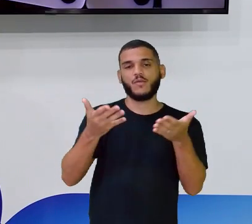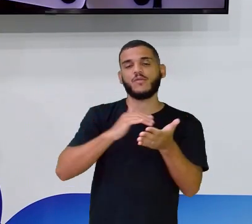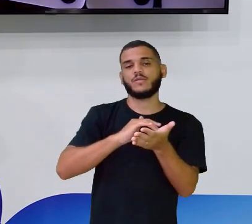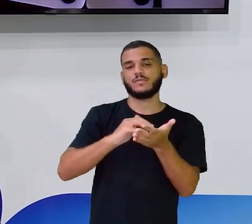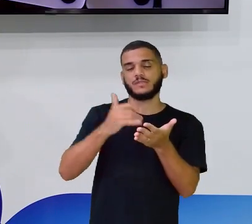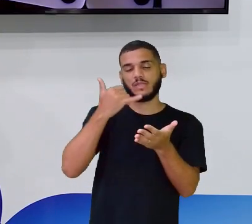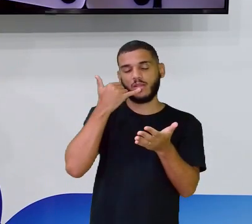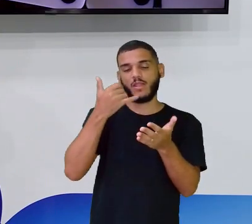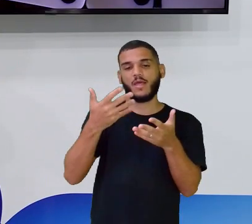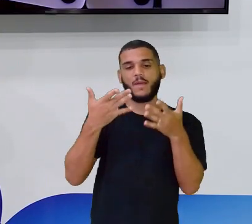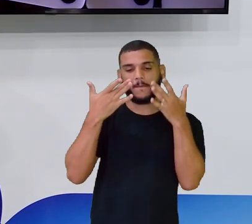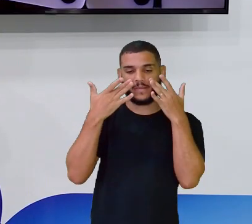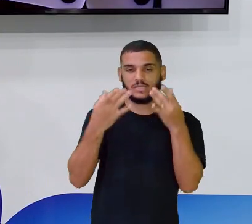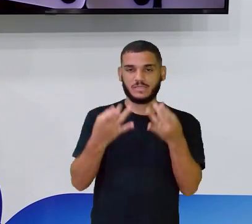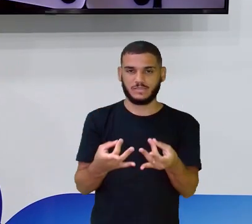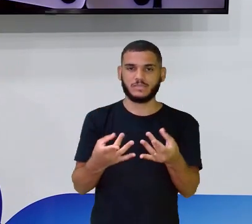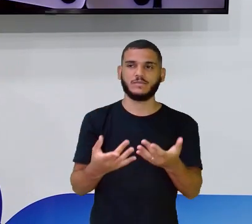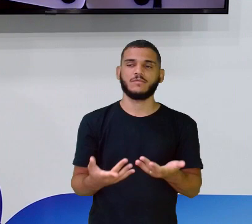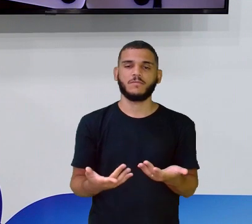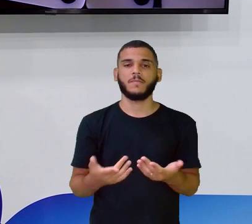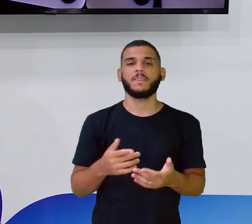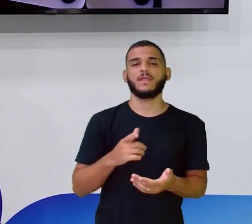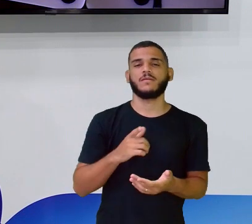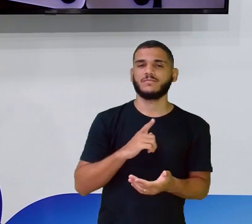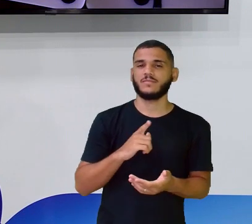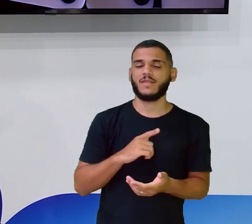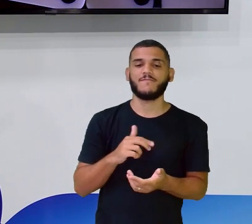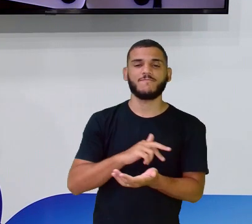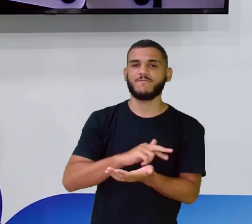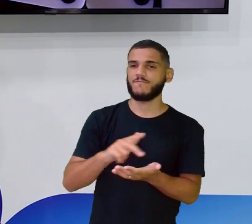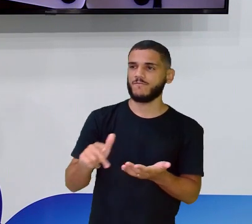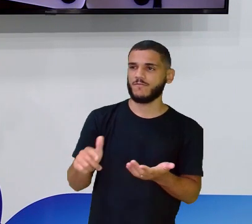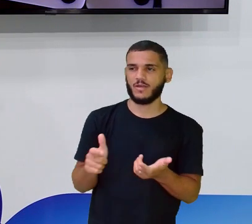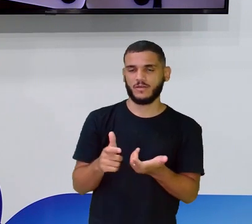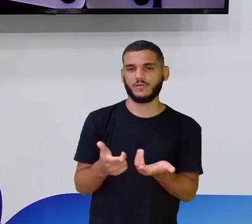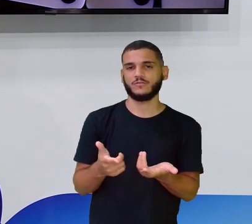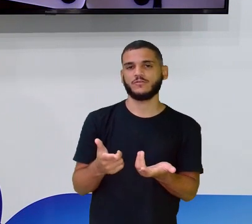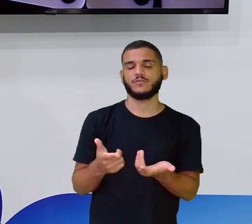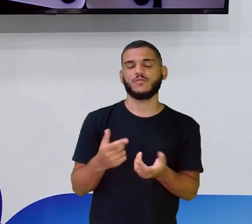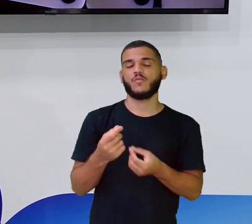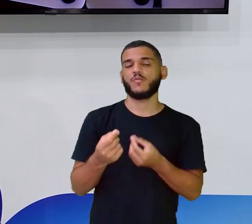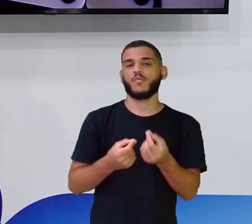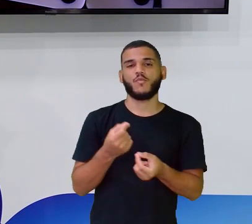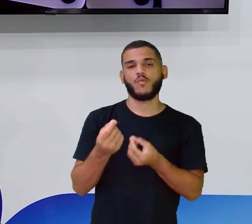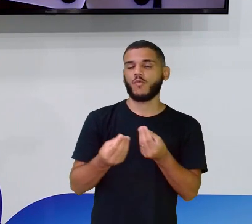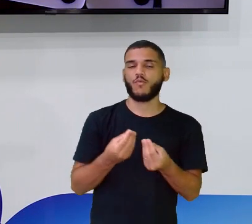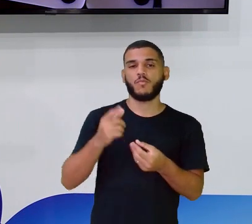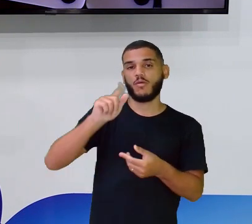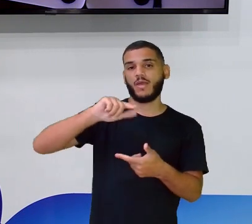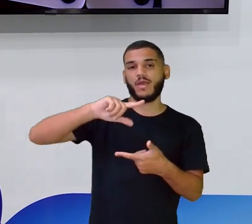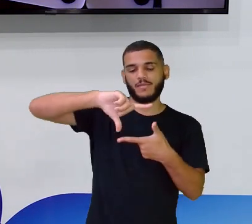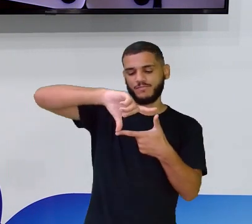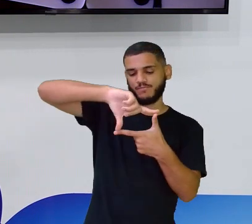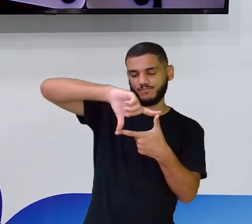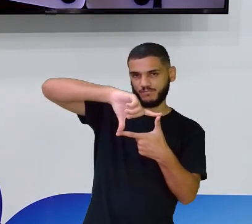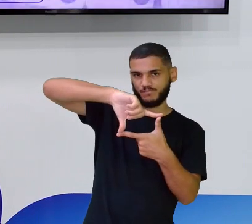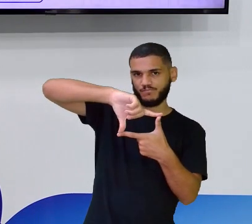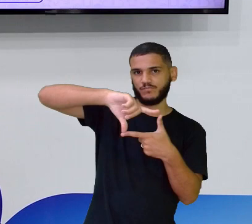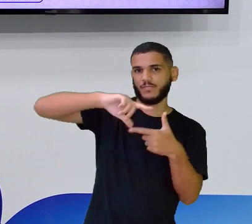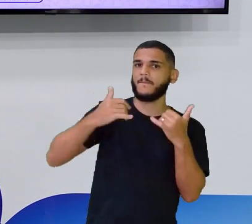celular, preste atenção no seu celular. A maioria deles tem formato retangular,